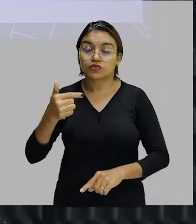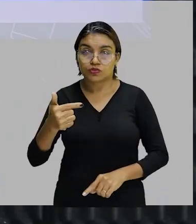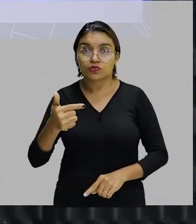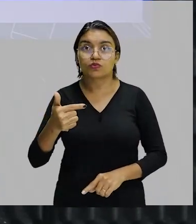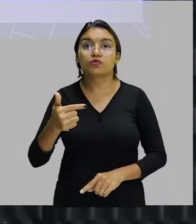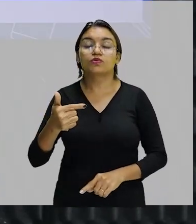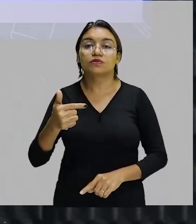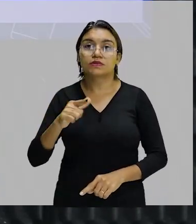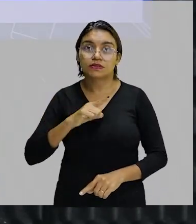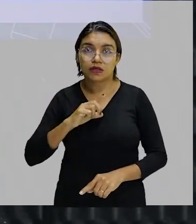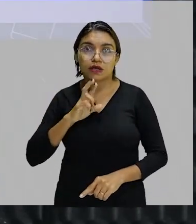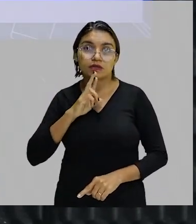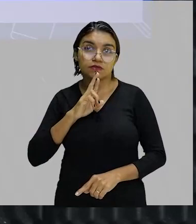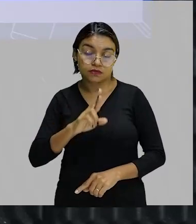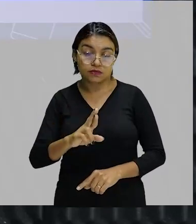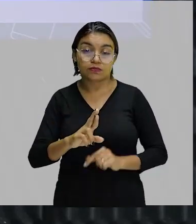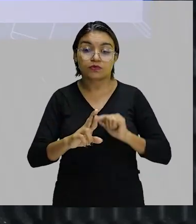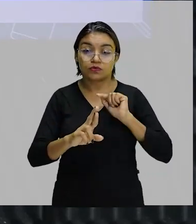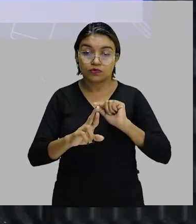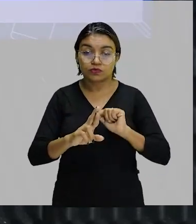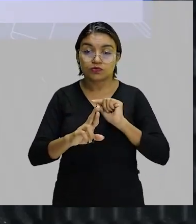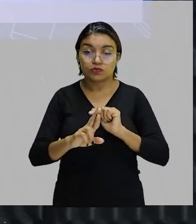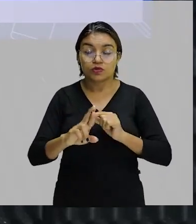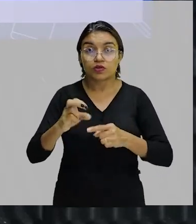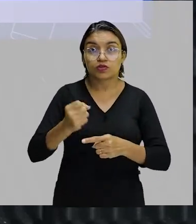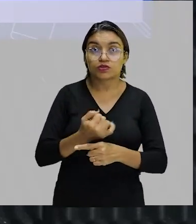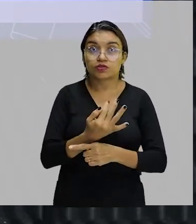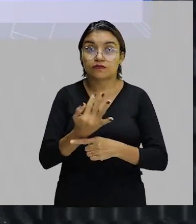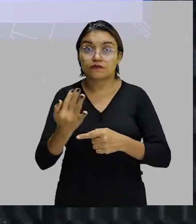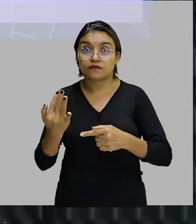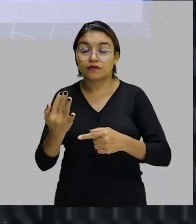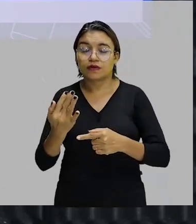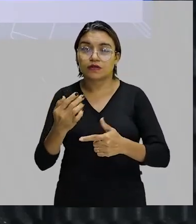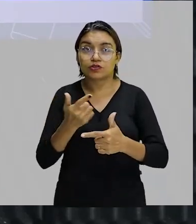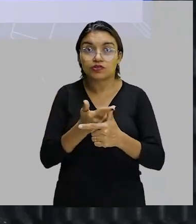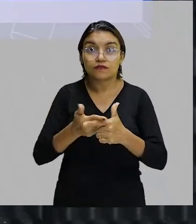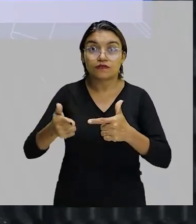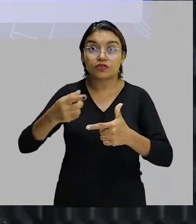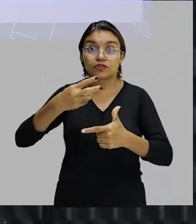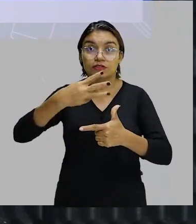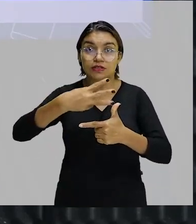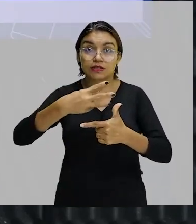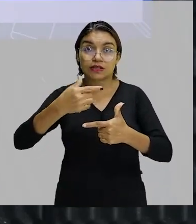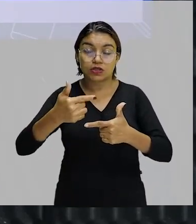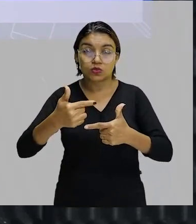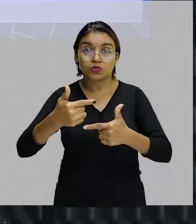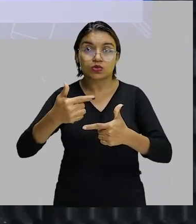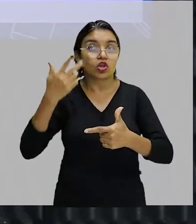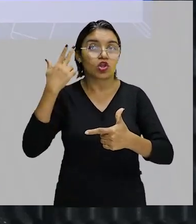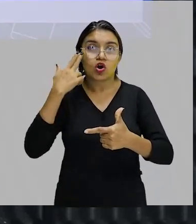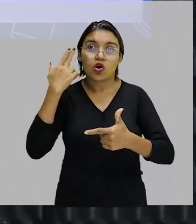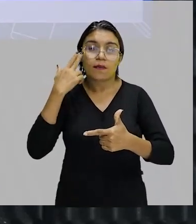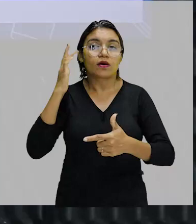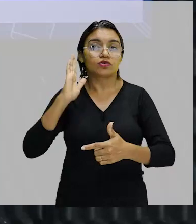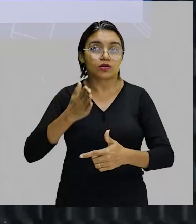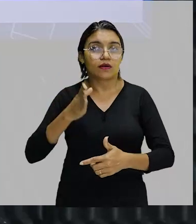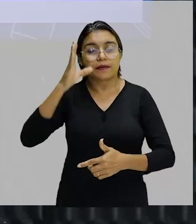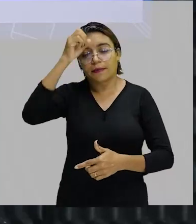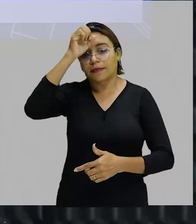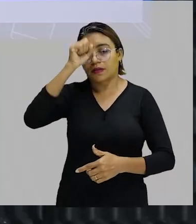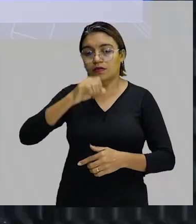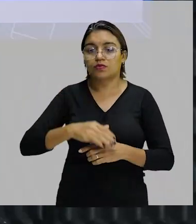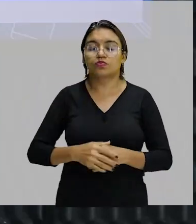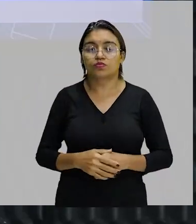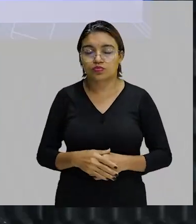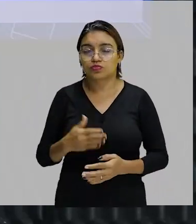vai obter um resultado e esse resultado tu divide pelo 32. É o procedimento normal que a gente já aprendeu aí